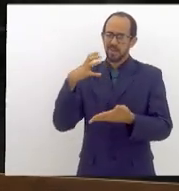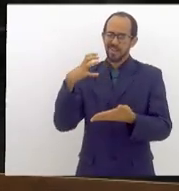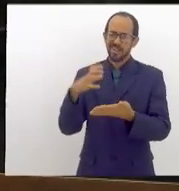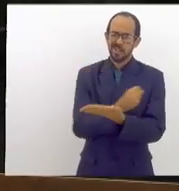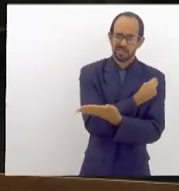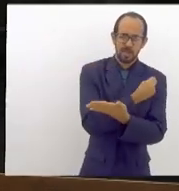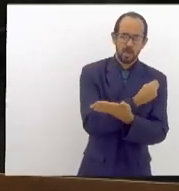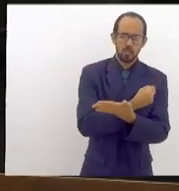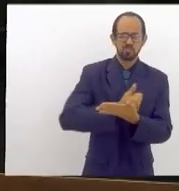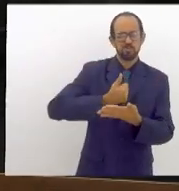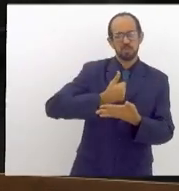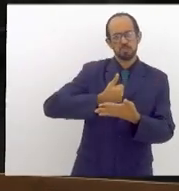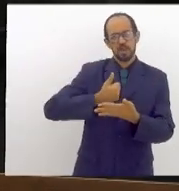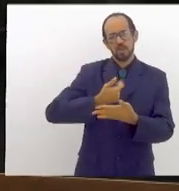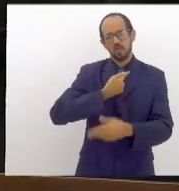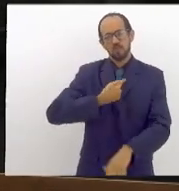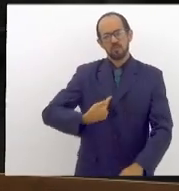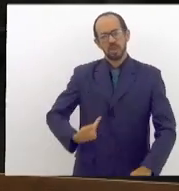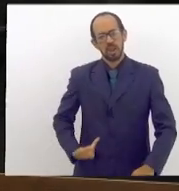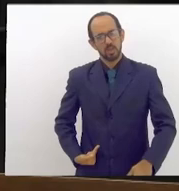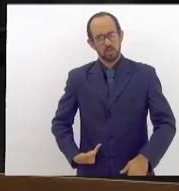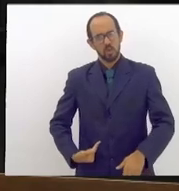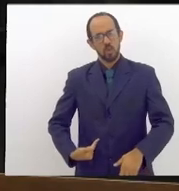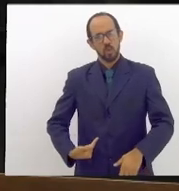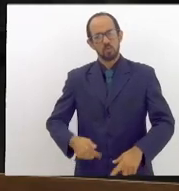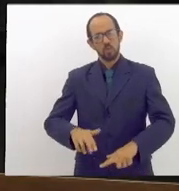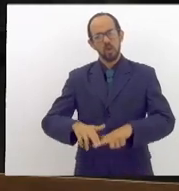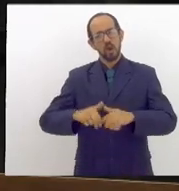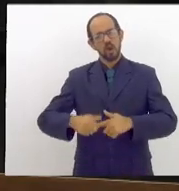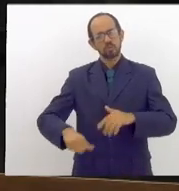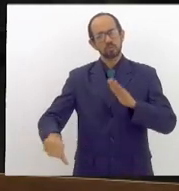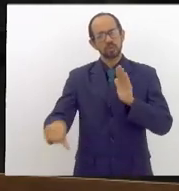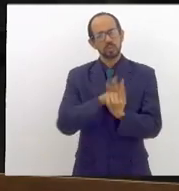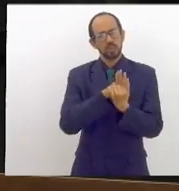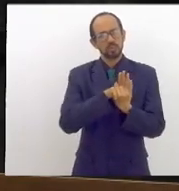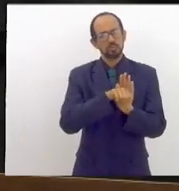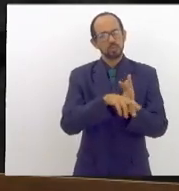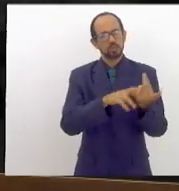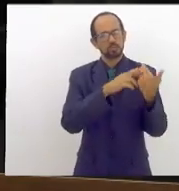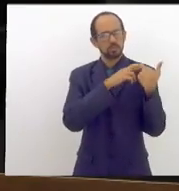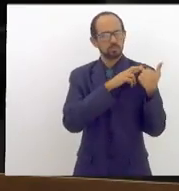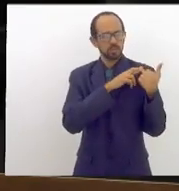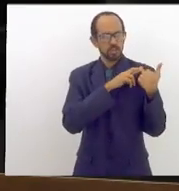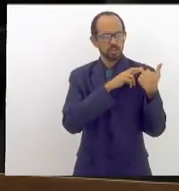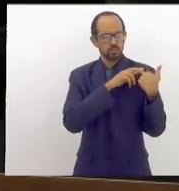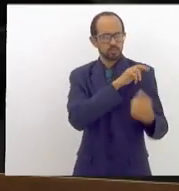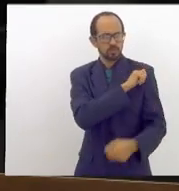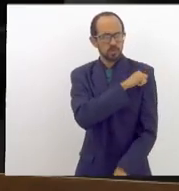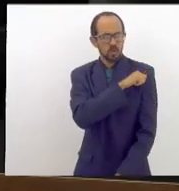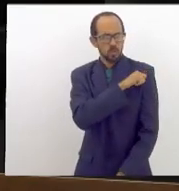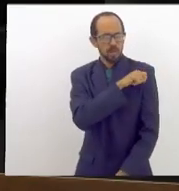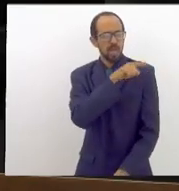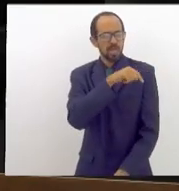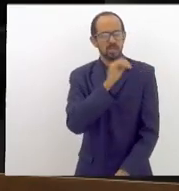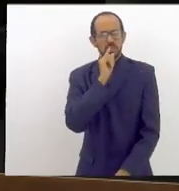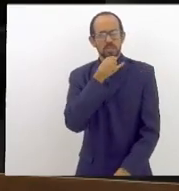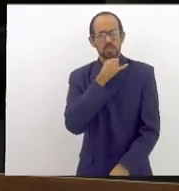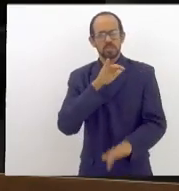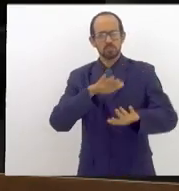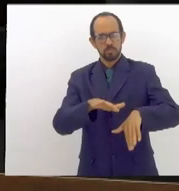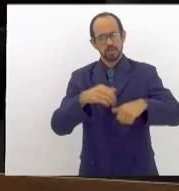governador do Brasil por crime de responsabilidade é triste mas foi